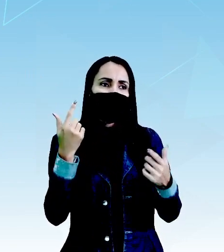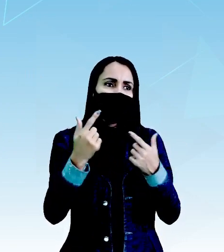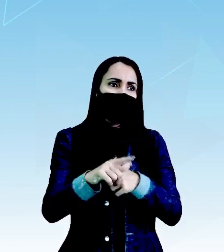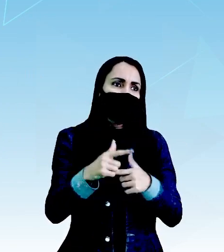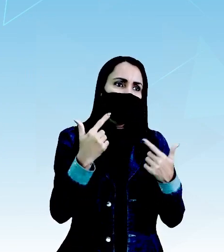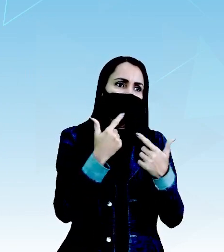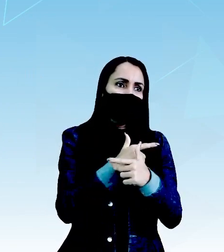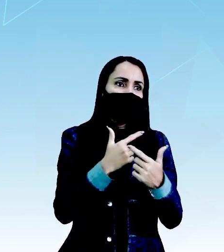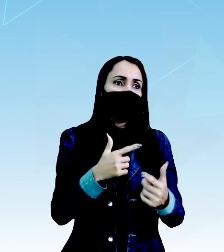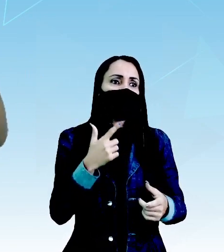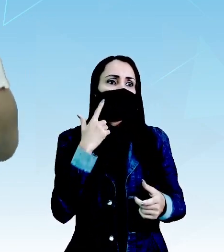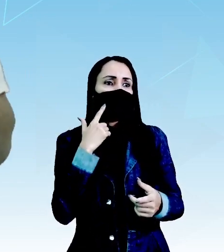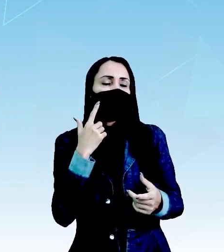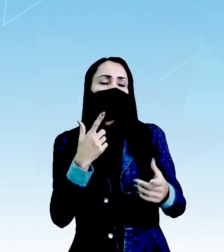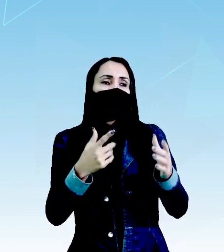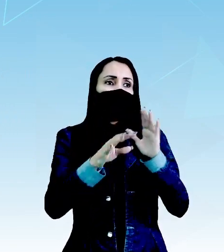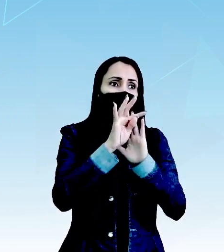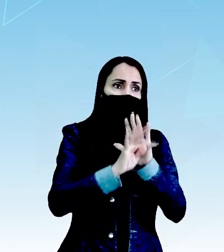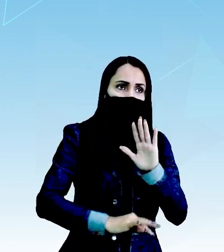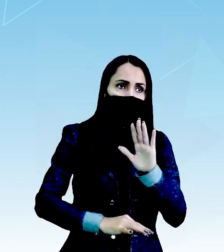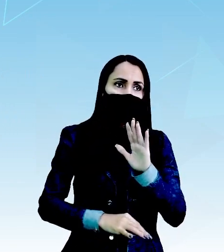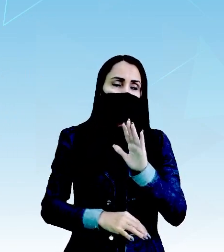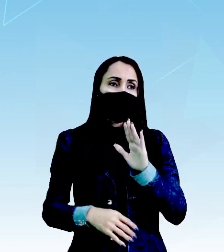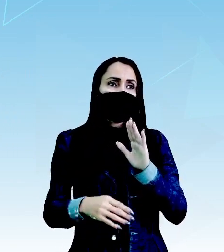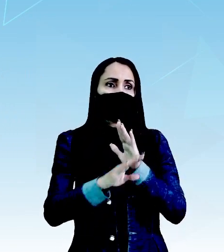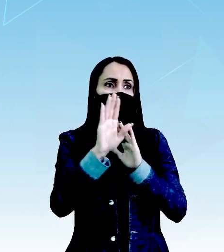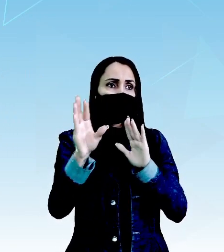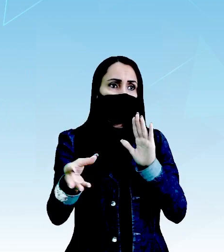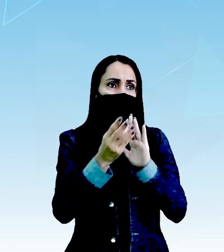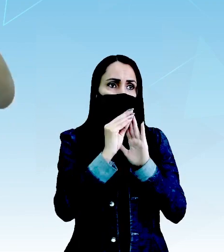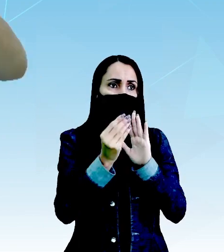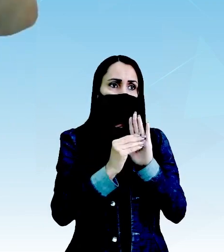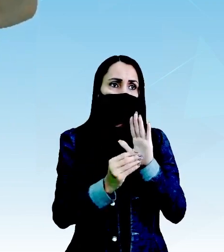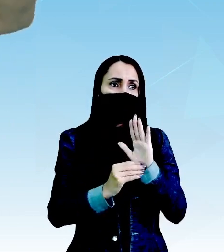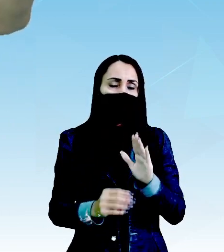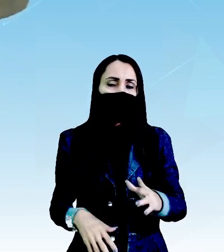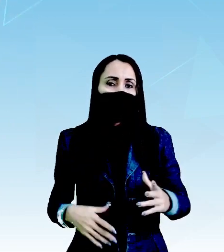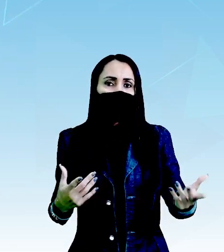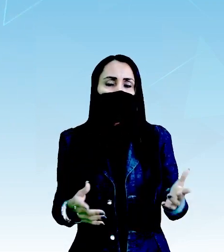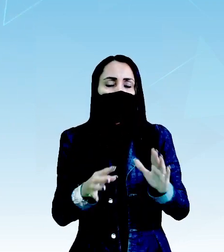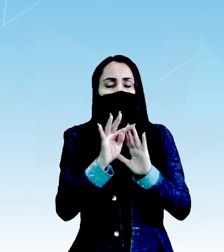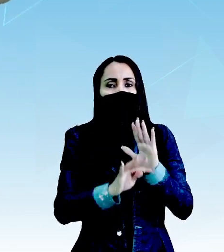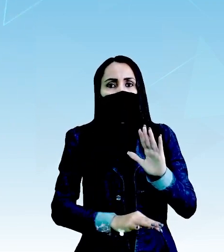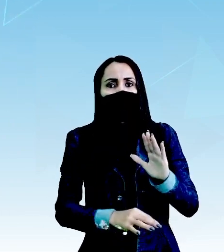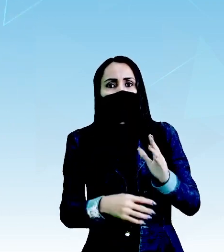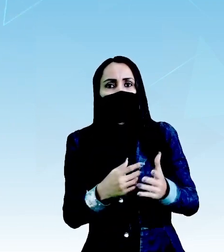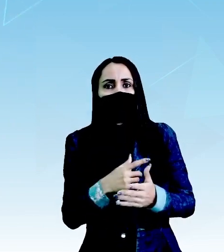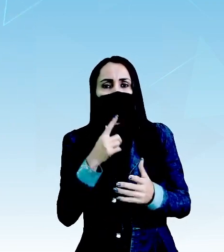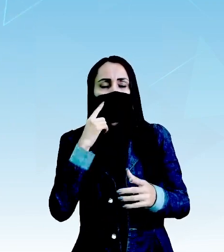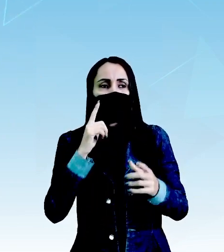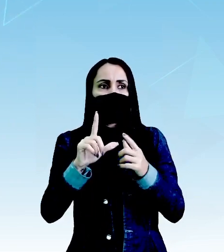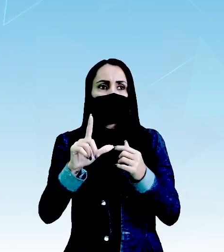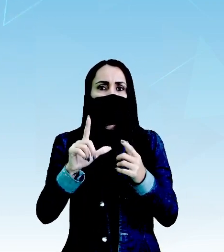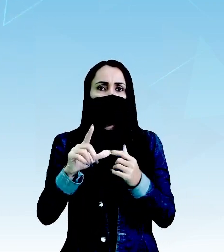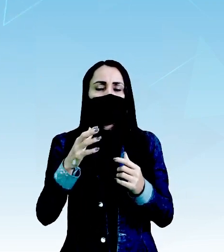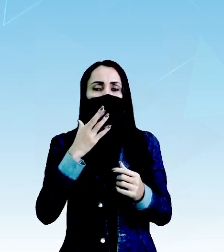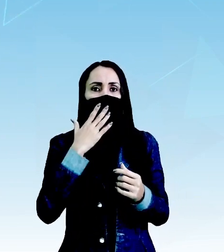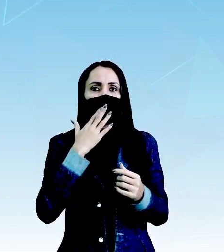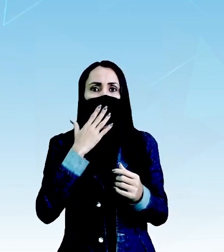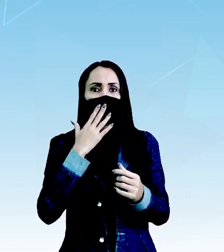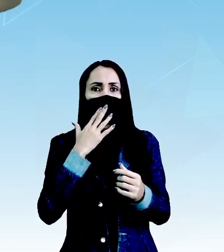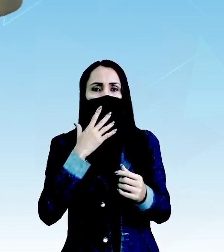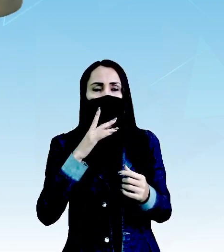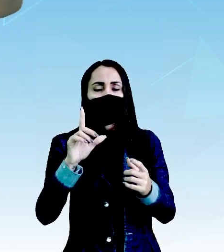está presente. E lembrar que no texto escrito, como eu falei, as letras, o tamanho, a cor das letras,